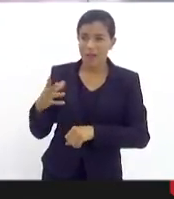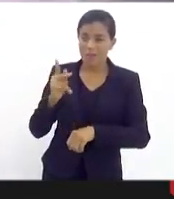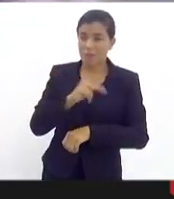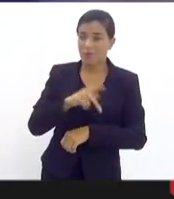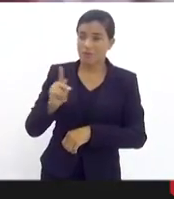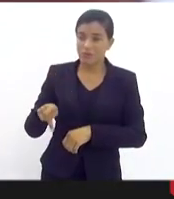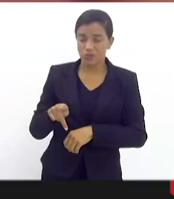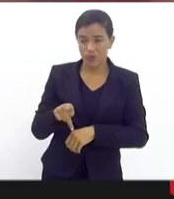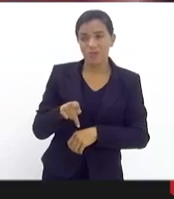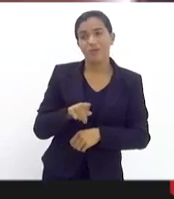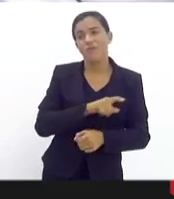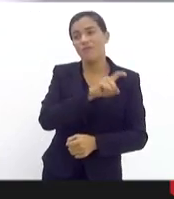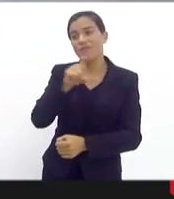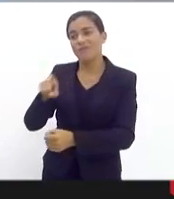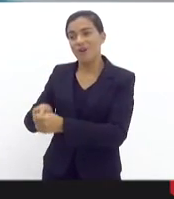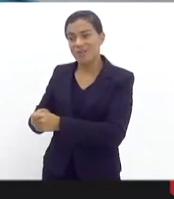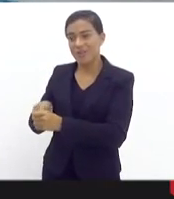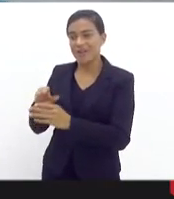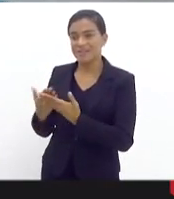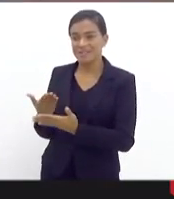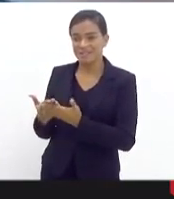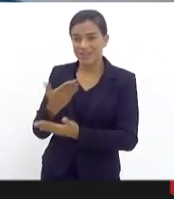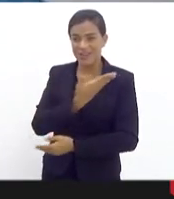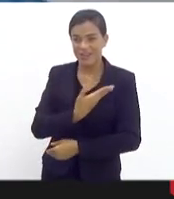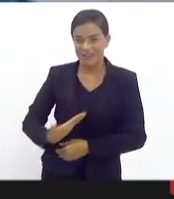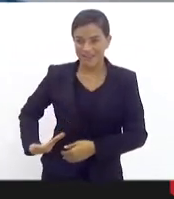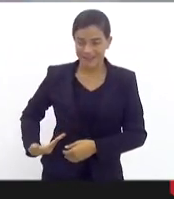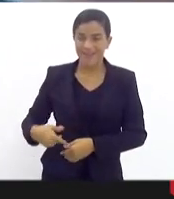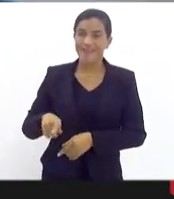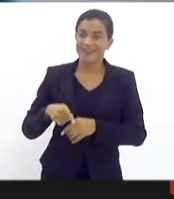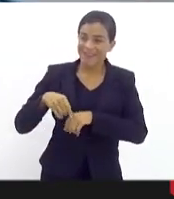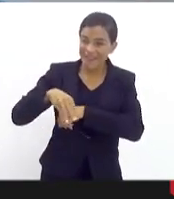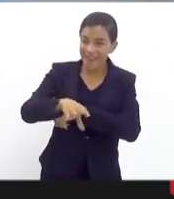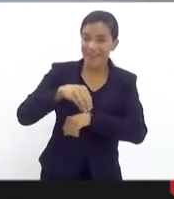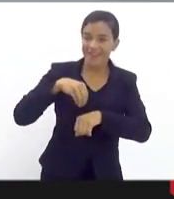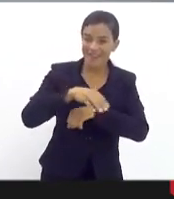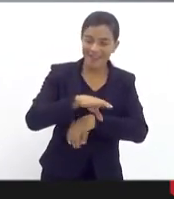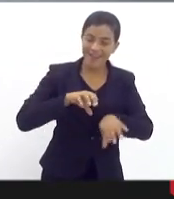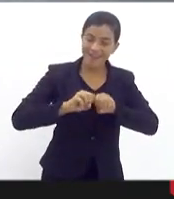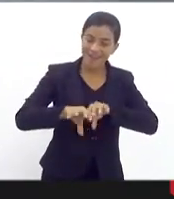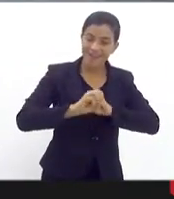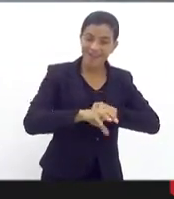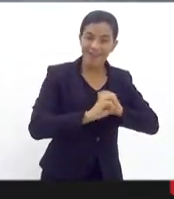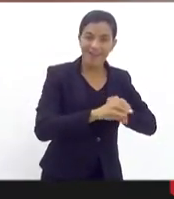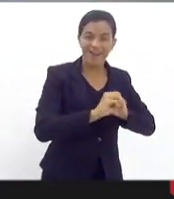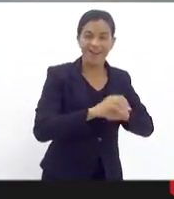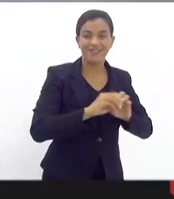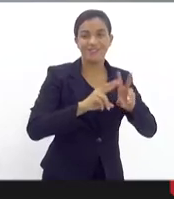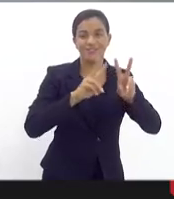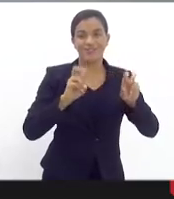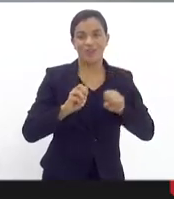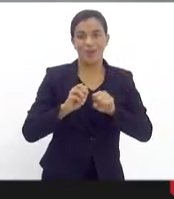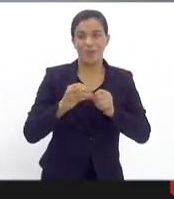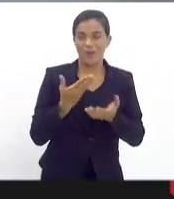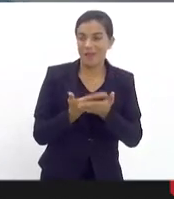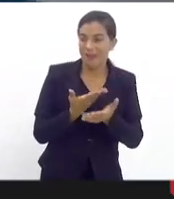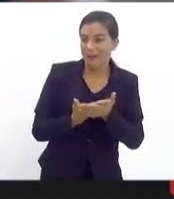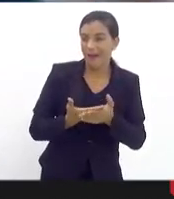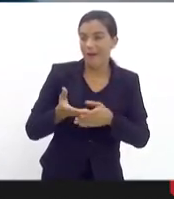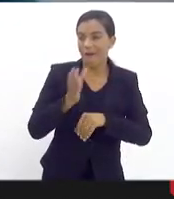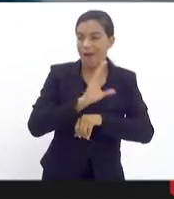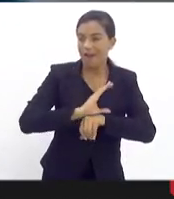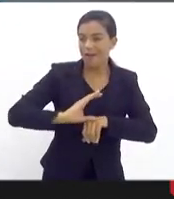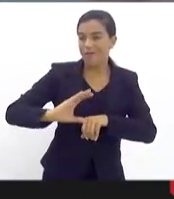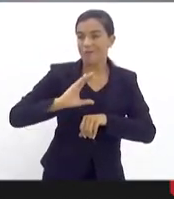para eles voltarem às escolas públicas e passarem uma educação ambiental moderna, inclusiva,